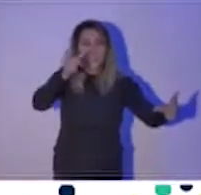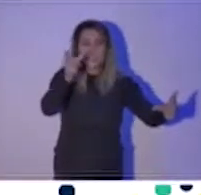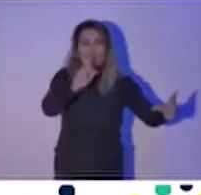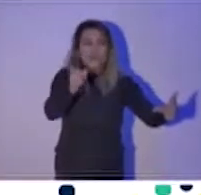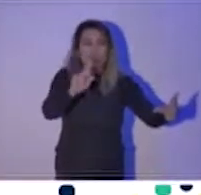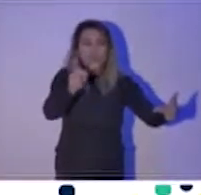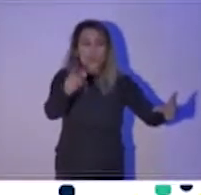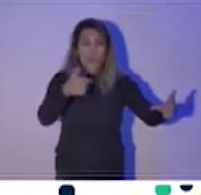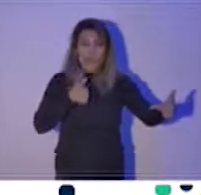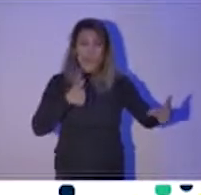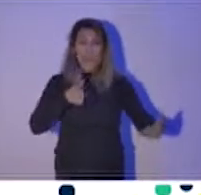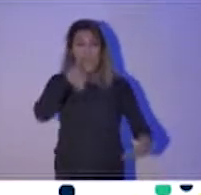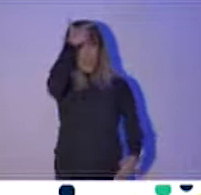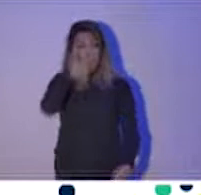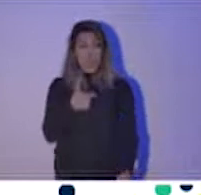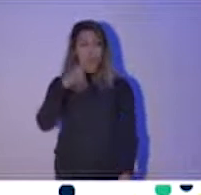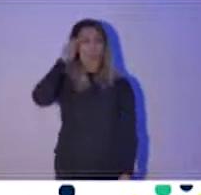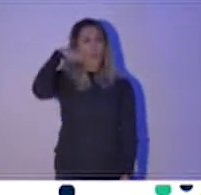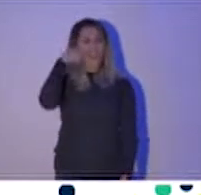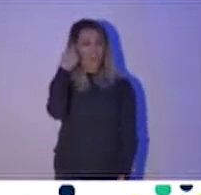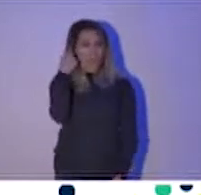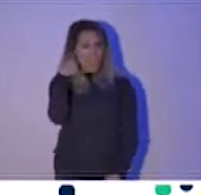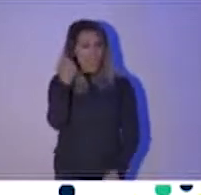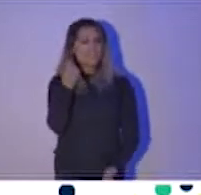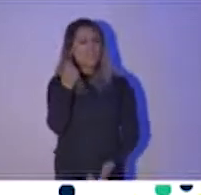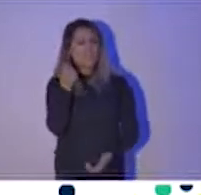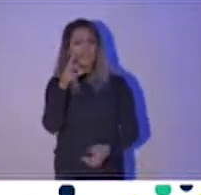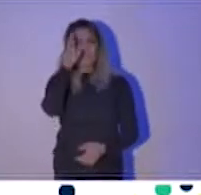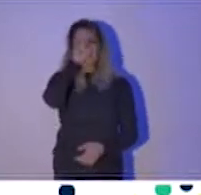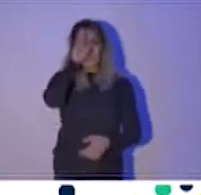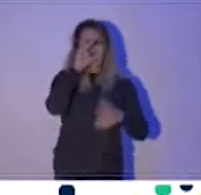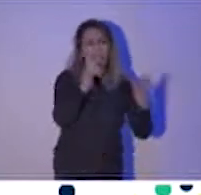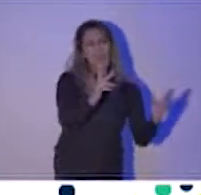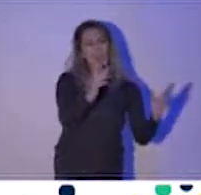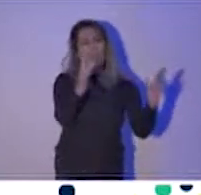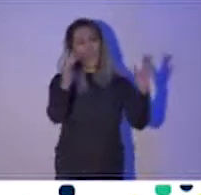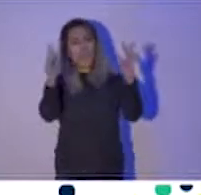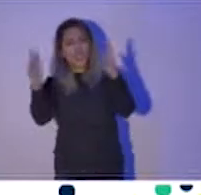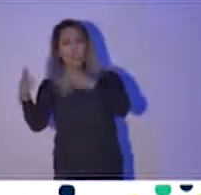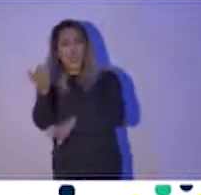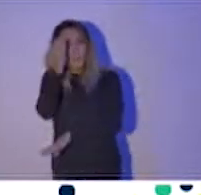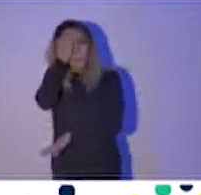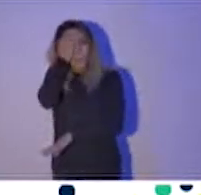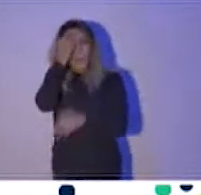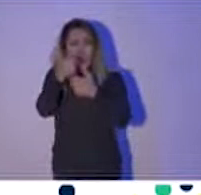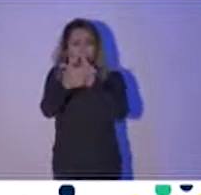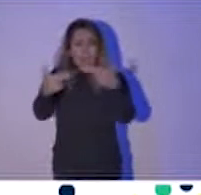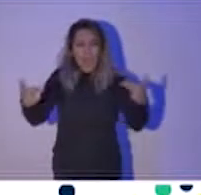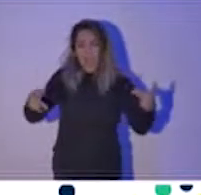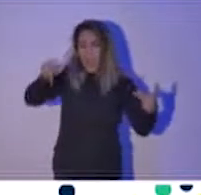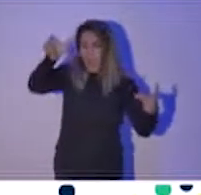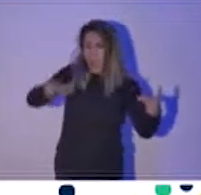pelo pirata de olho de vidro, pirata perna de pau, de olho de vidro, da cara de mal, e salva